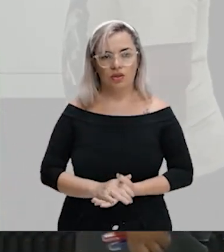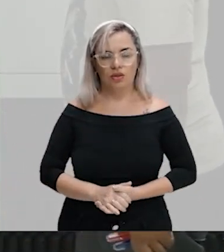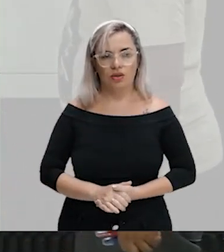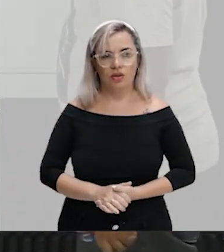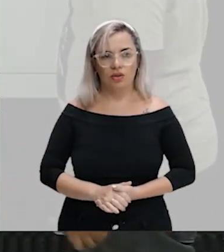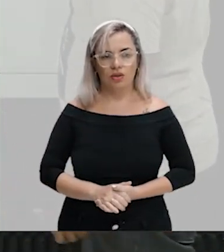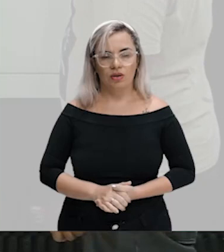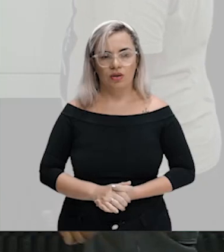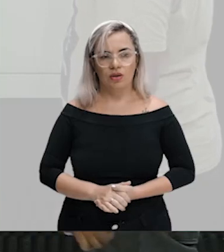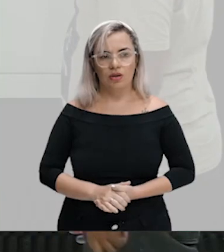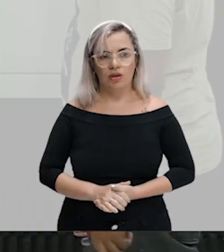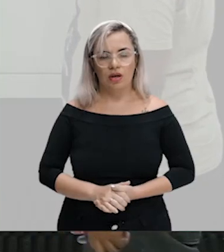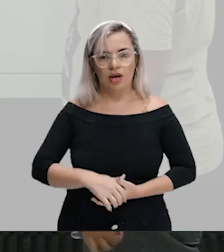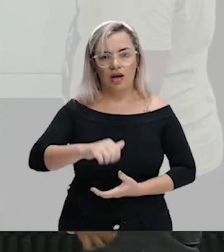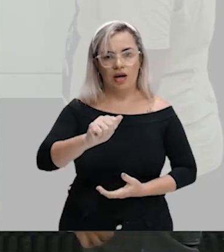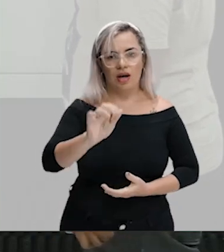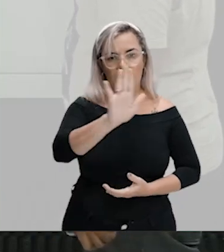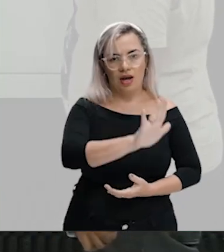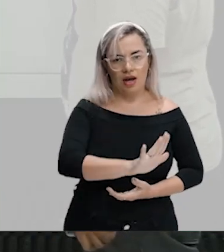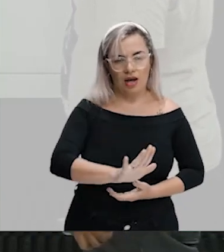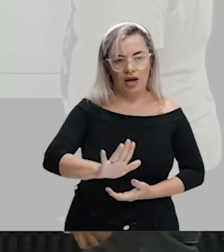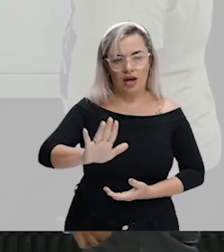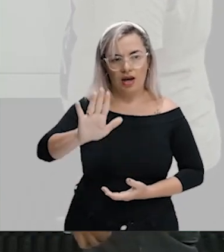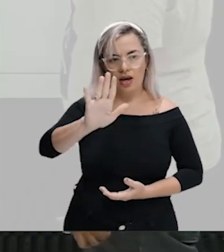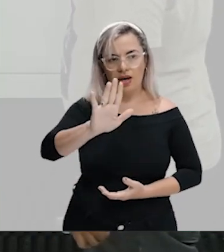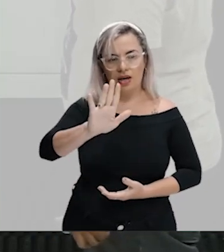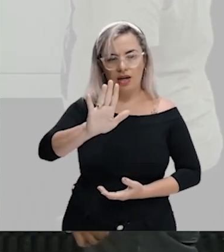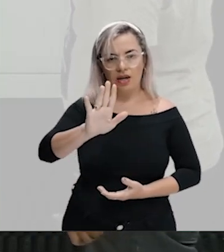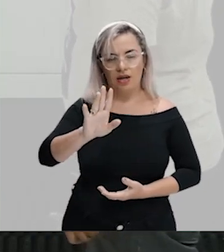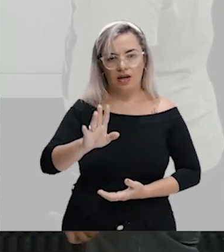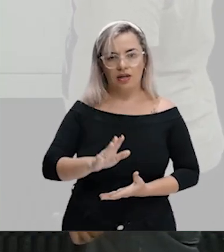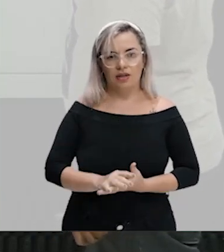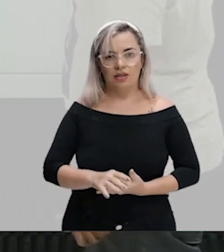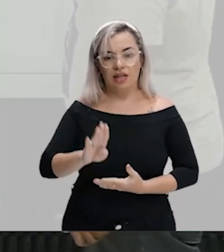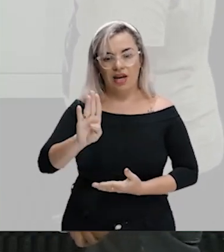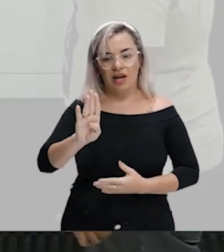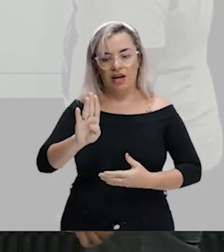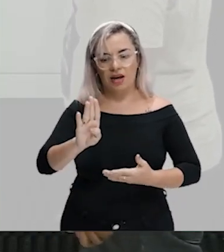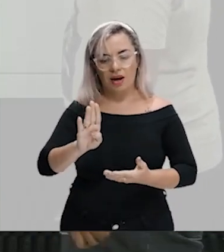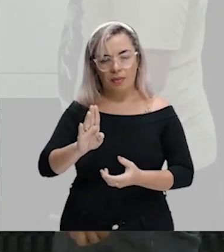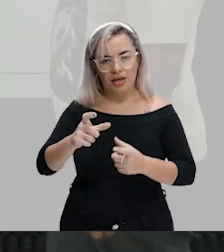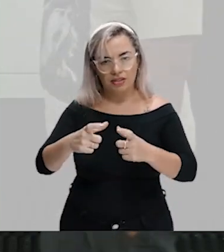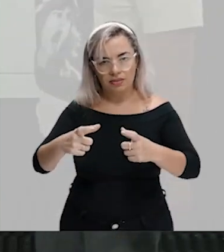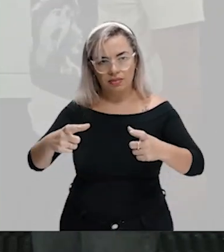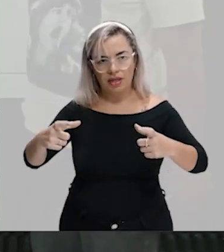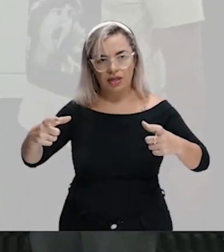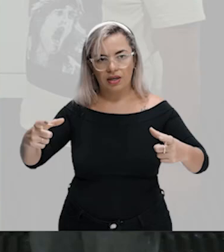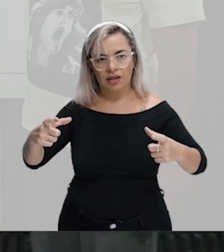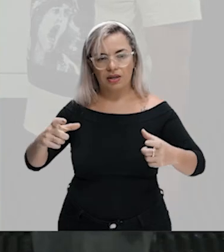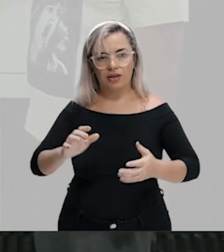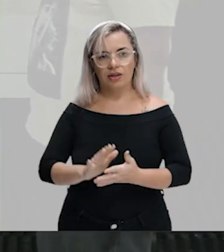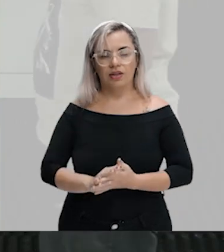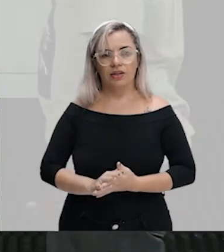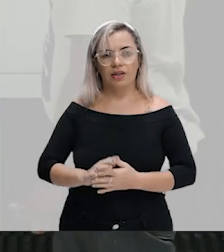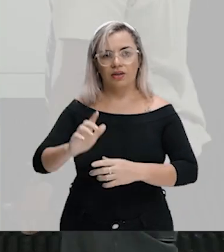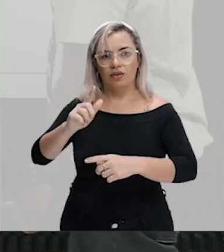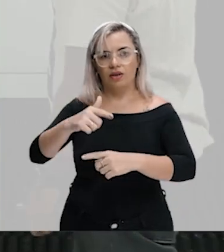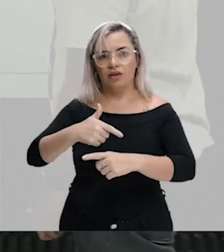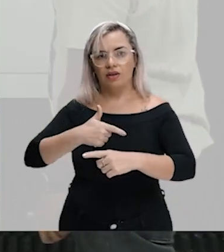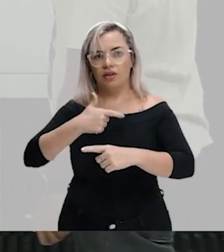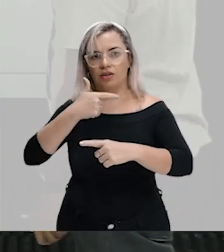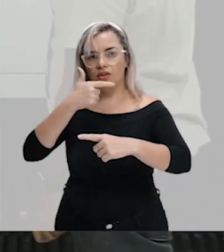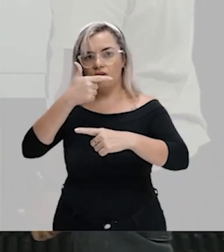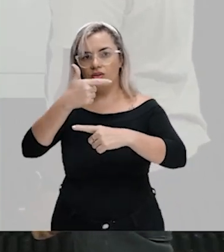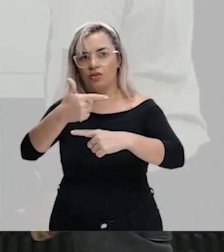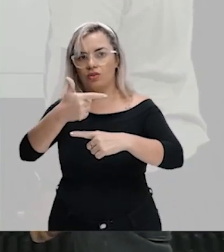maior, que é 2, vezes 10 à quinta, mais a base menor, que é 1 vezes 10